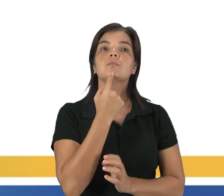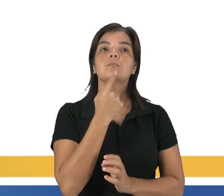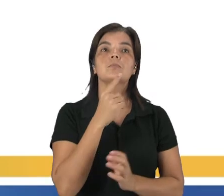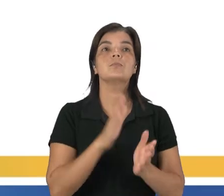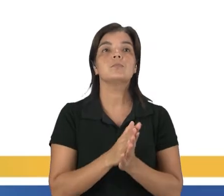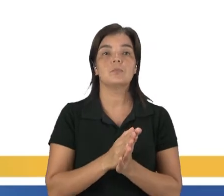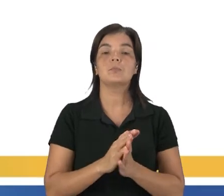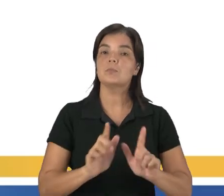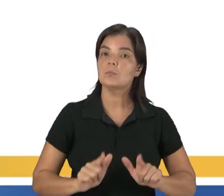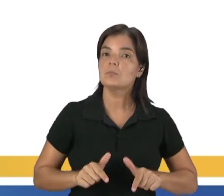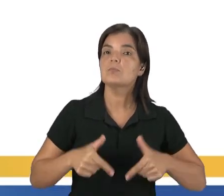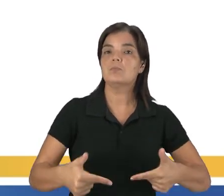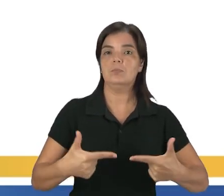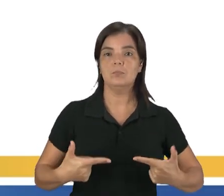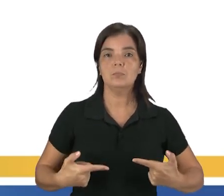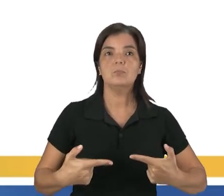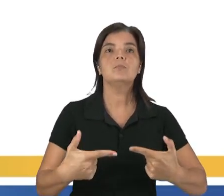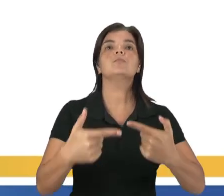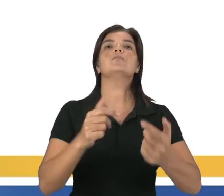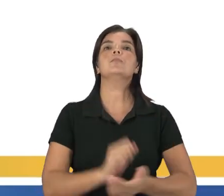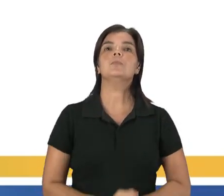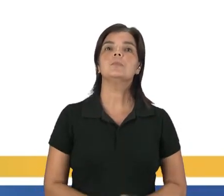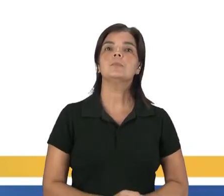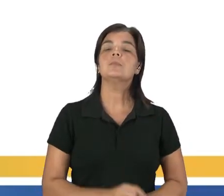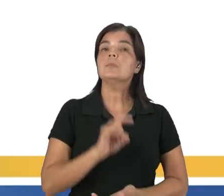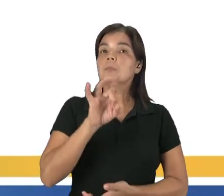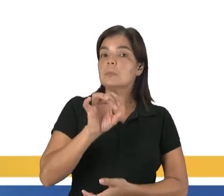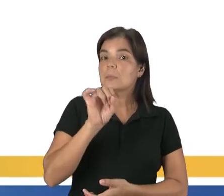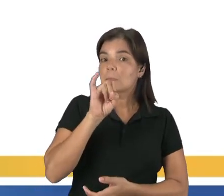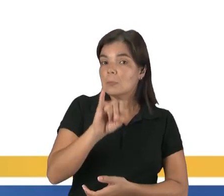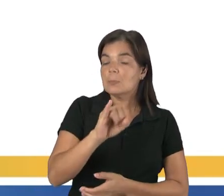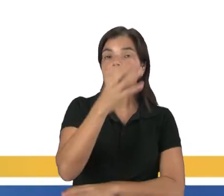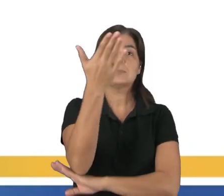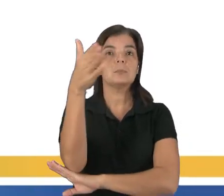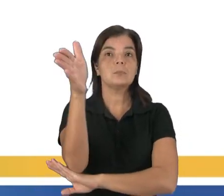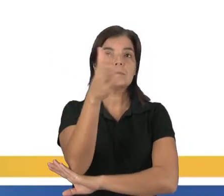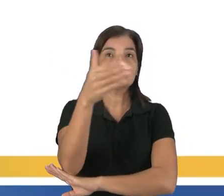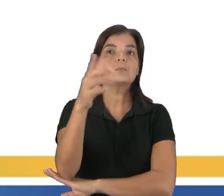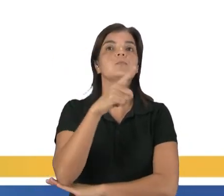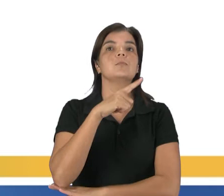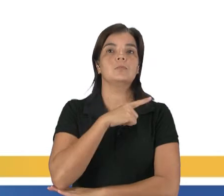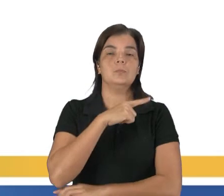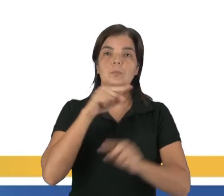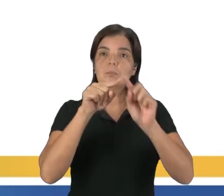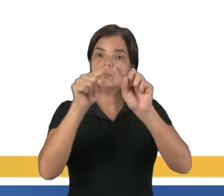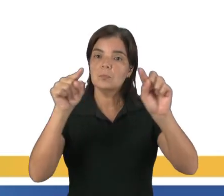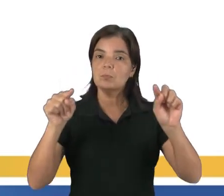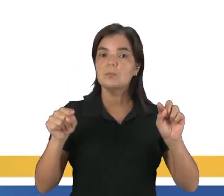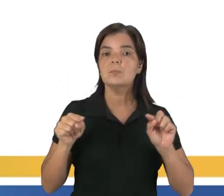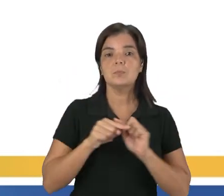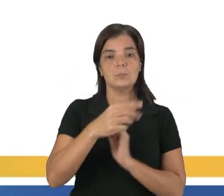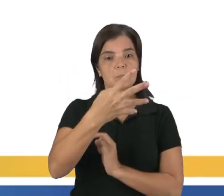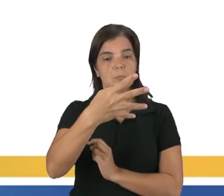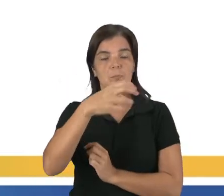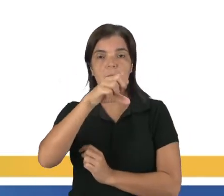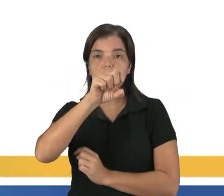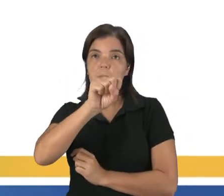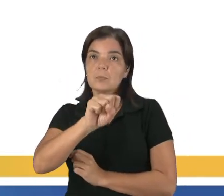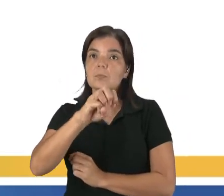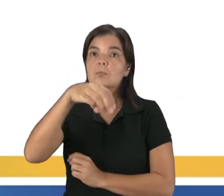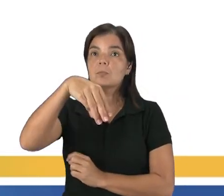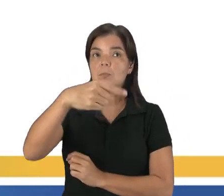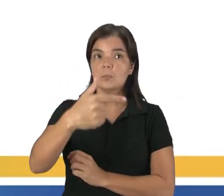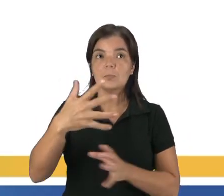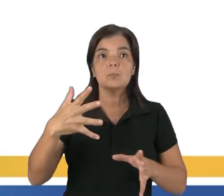que representa os guerreiros na Revolução Acreana. Se a bandeira possui uma área, pessoal, de 48 metros